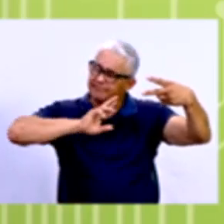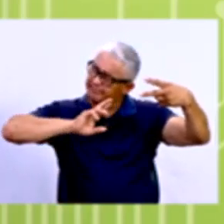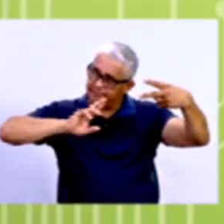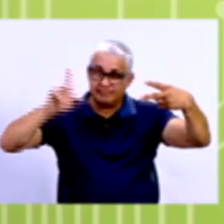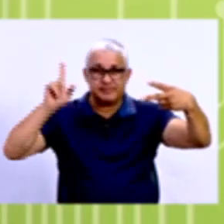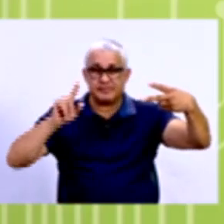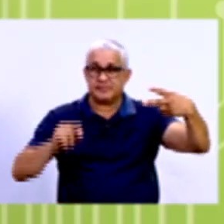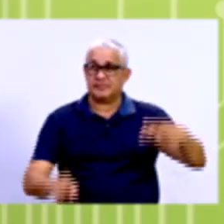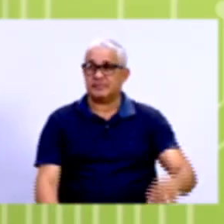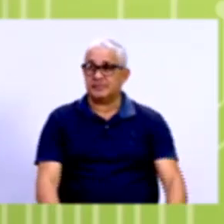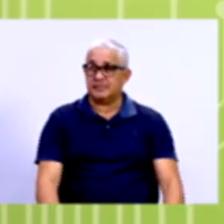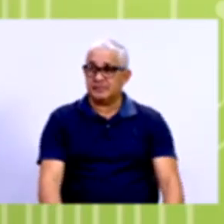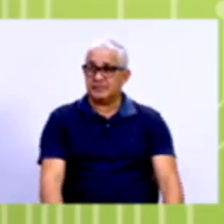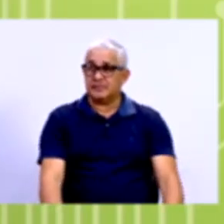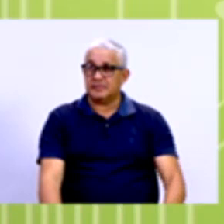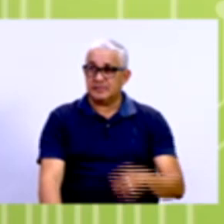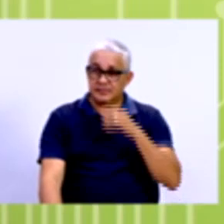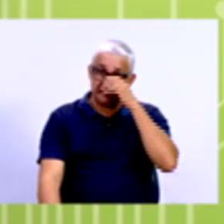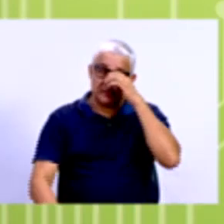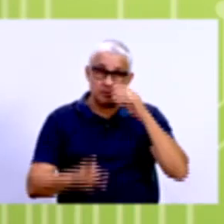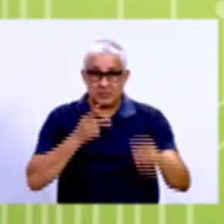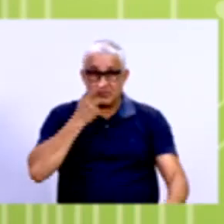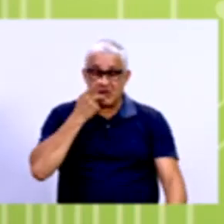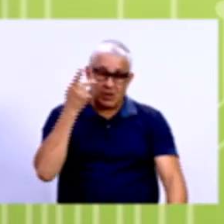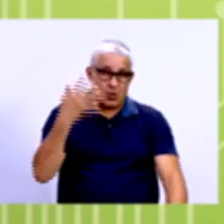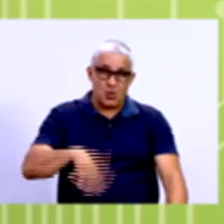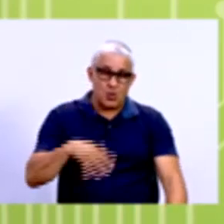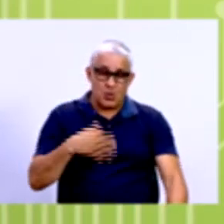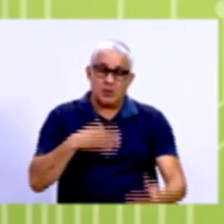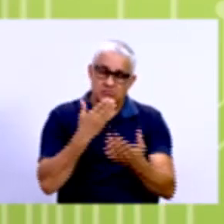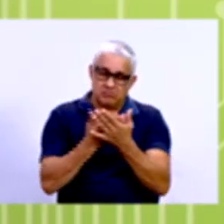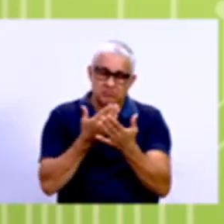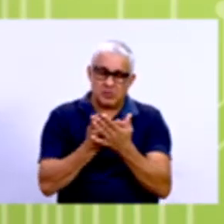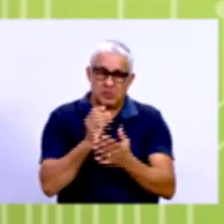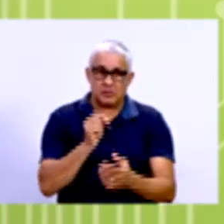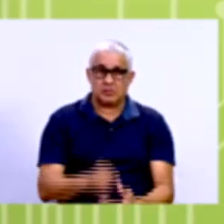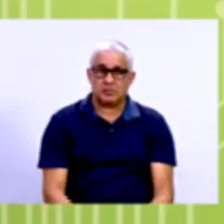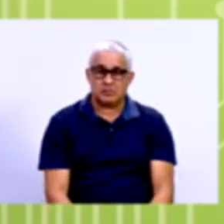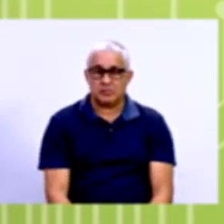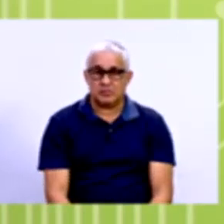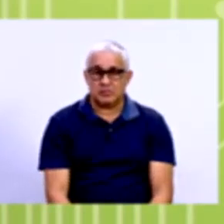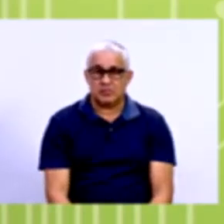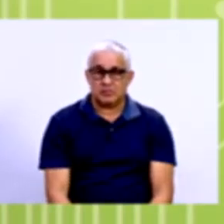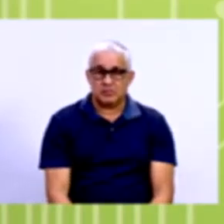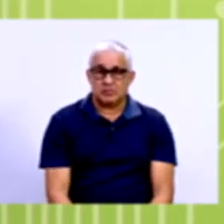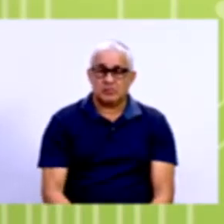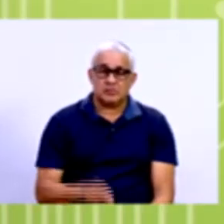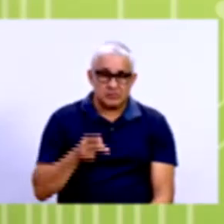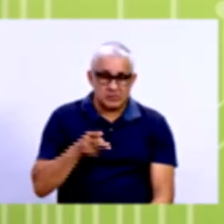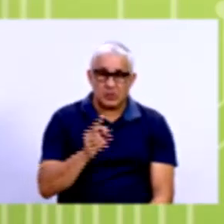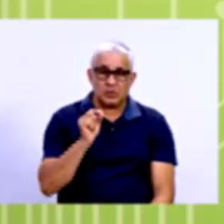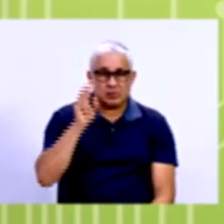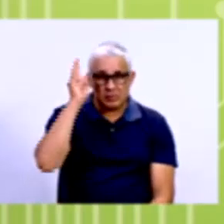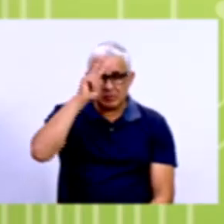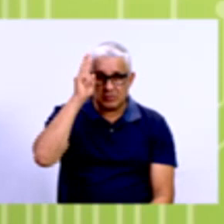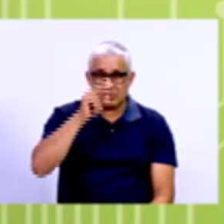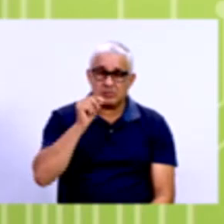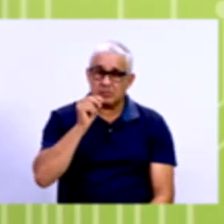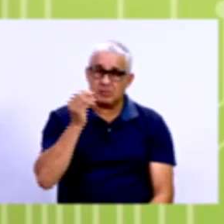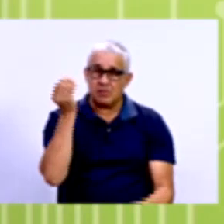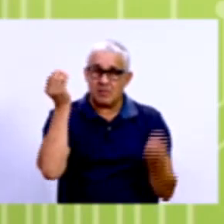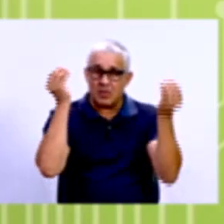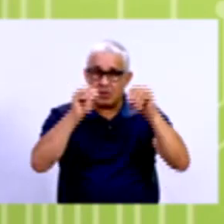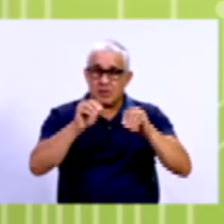resultado. Então, eu falei bastante isso para vocês durante as aulas, que sempre... Lembra quando a gente falou em colocar os dados